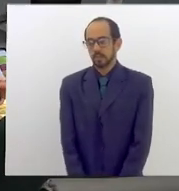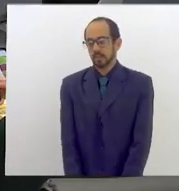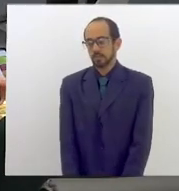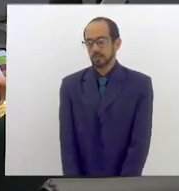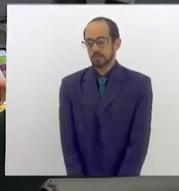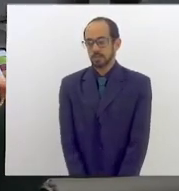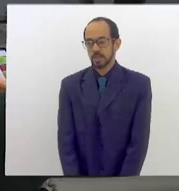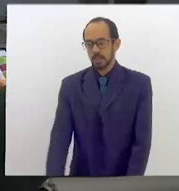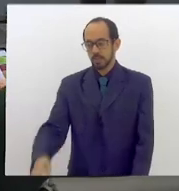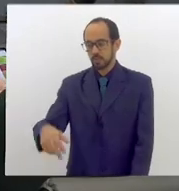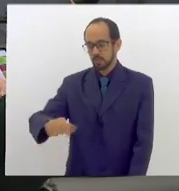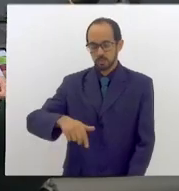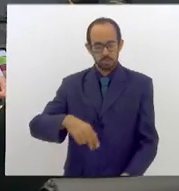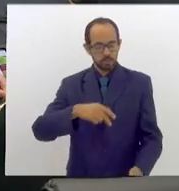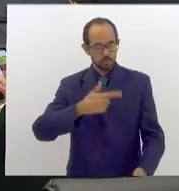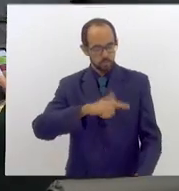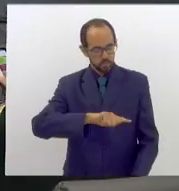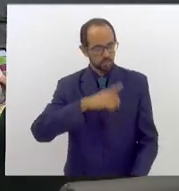Paulo